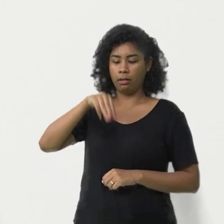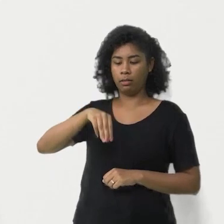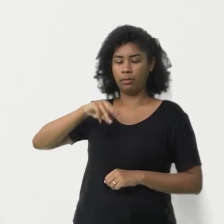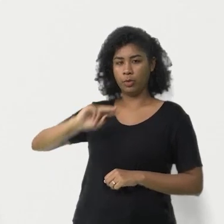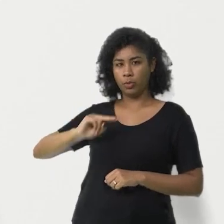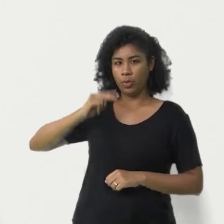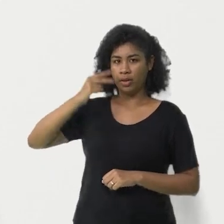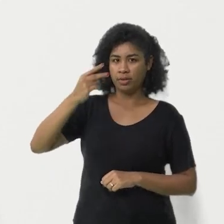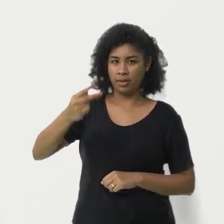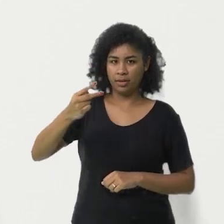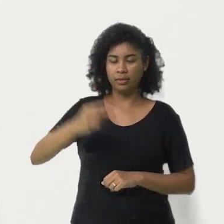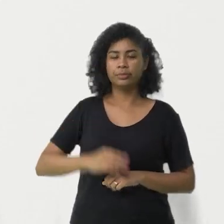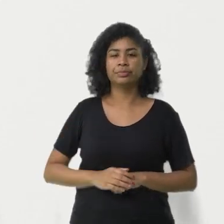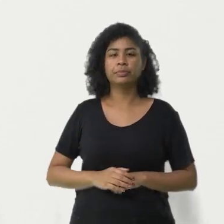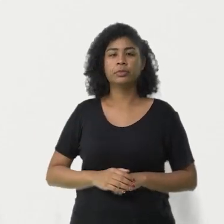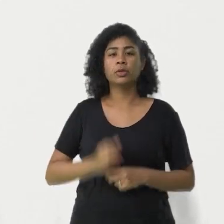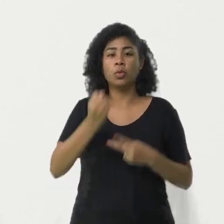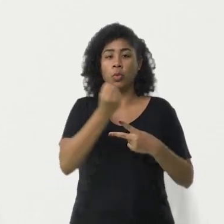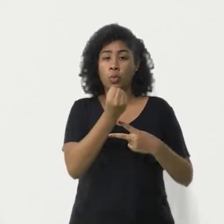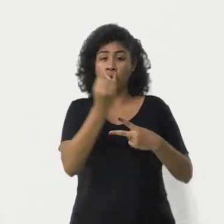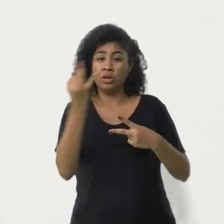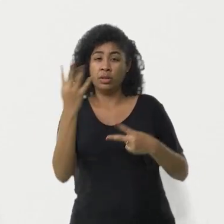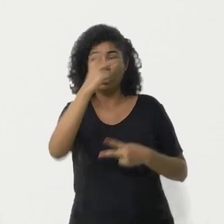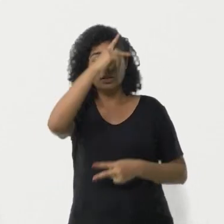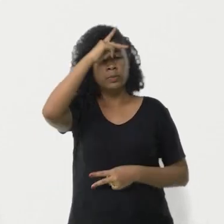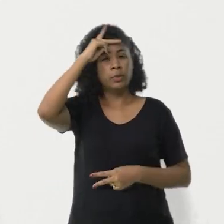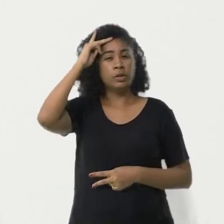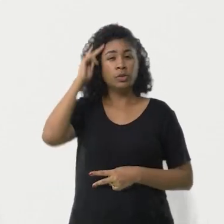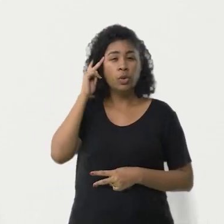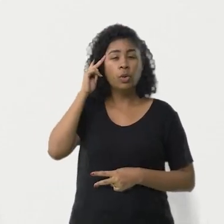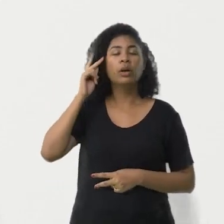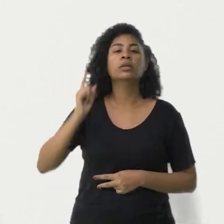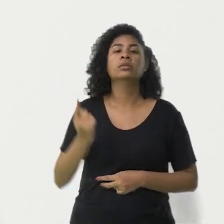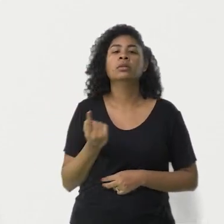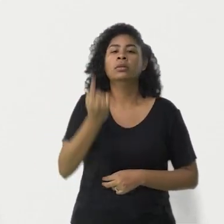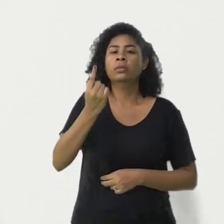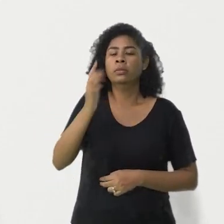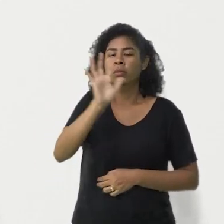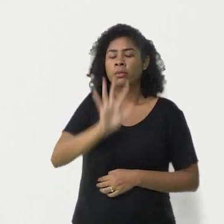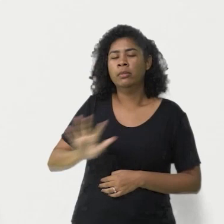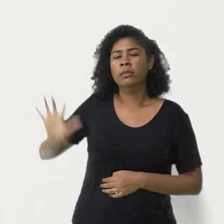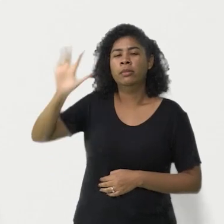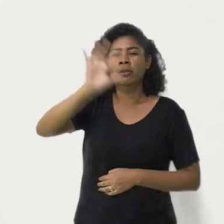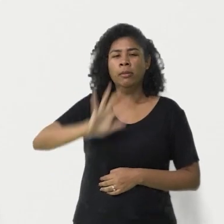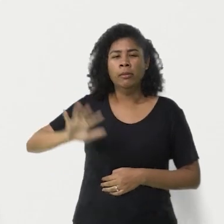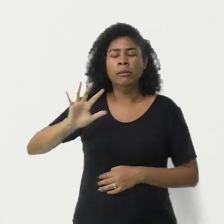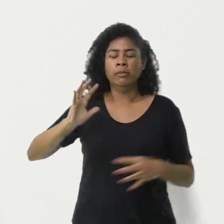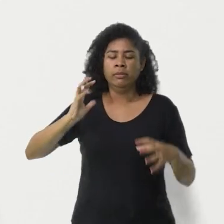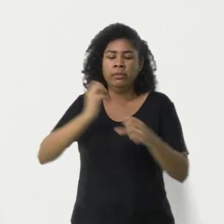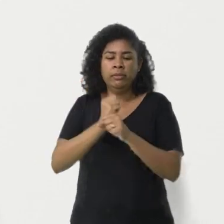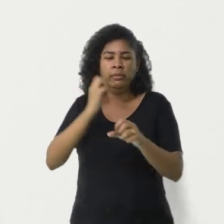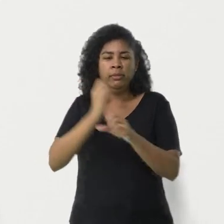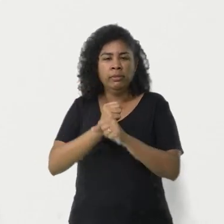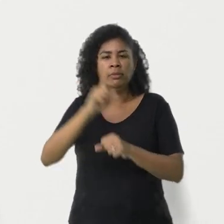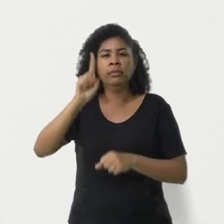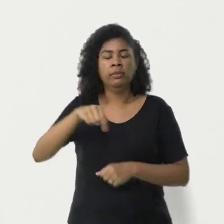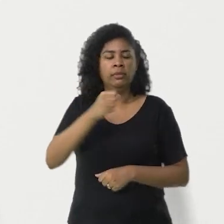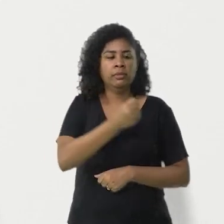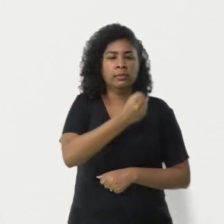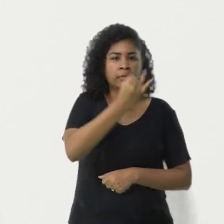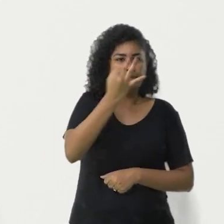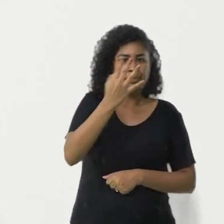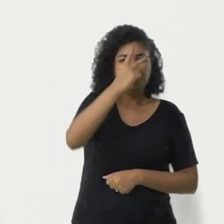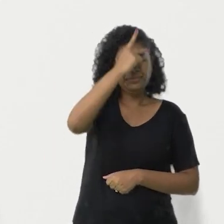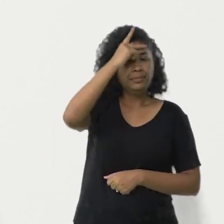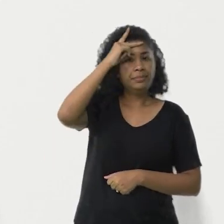verifica que a quantidade de habitantes em uma determinada área, ela vai ser calculada pelo número de